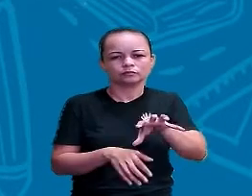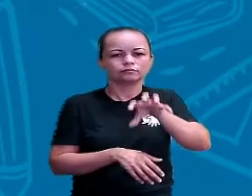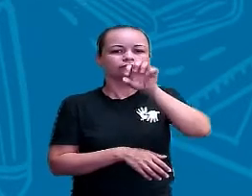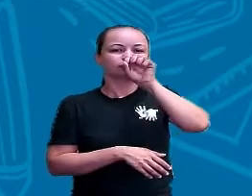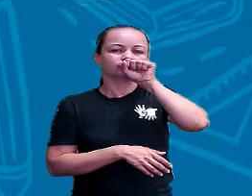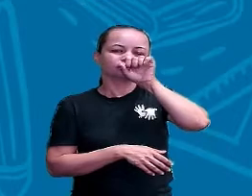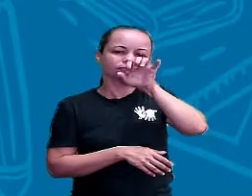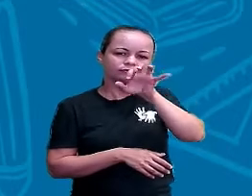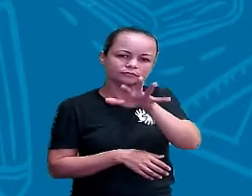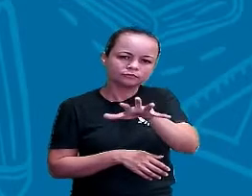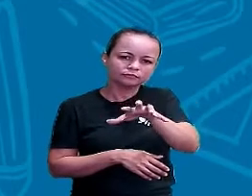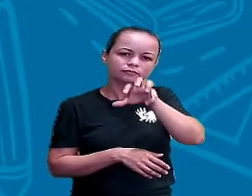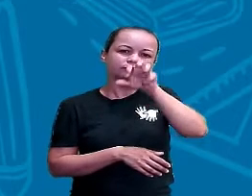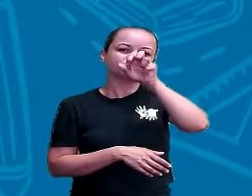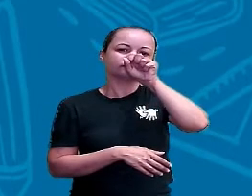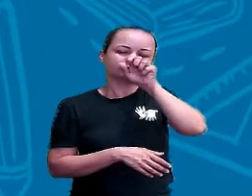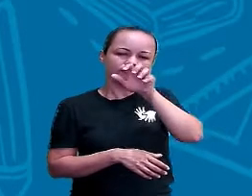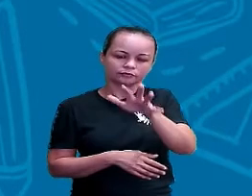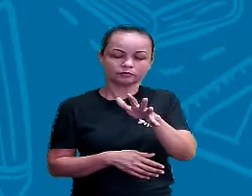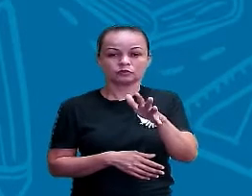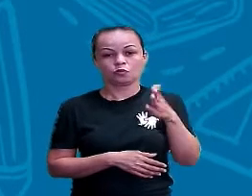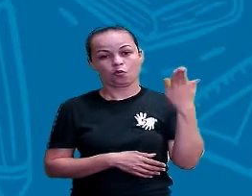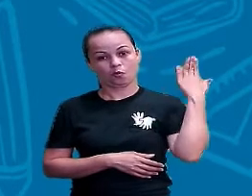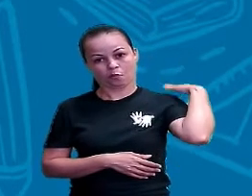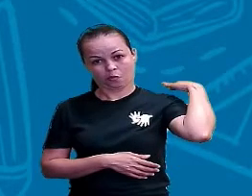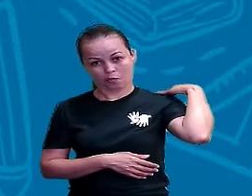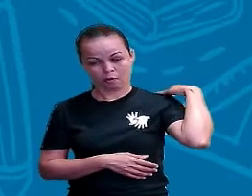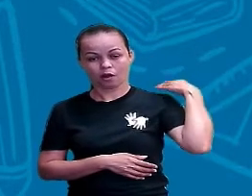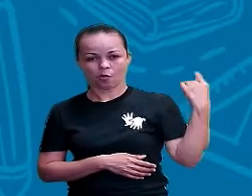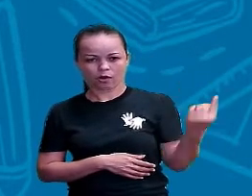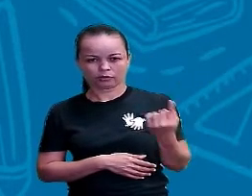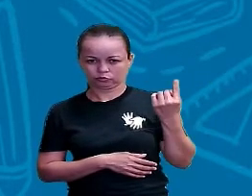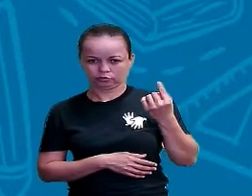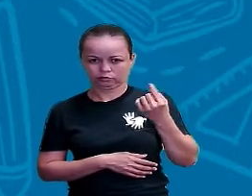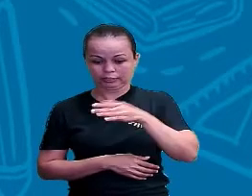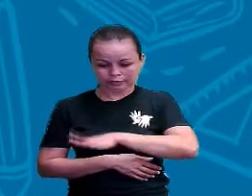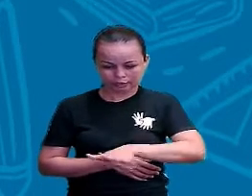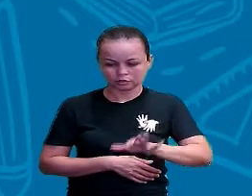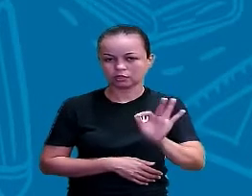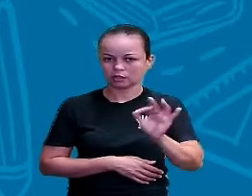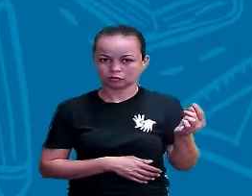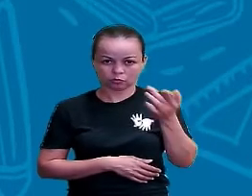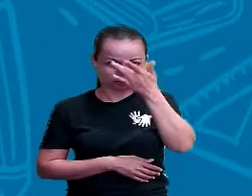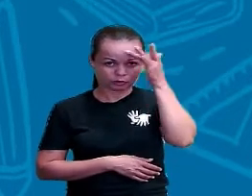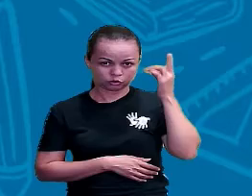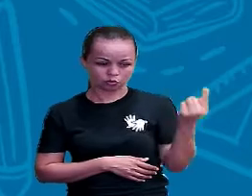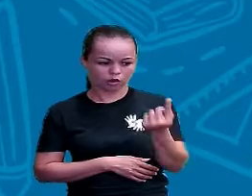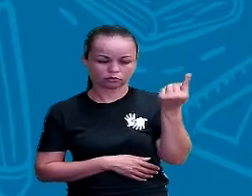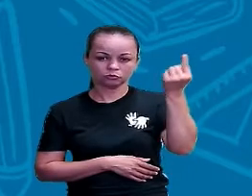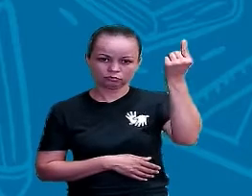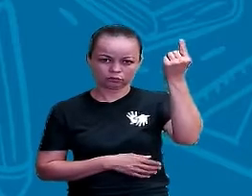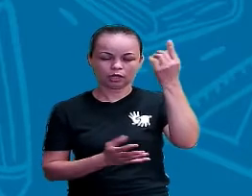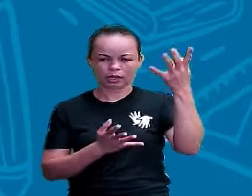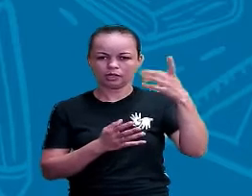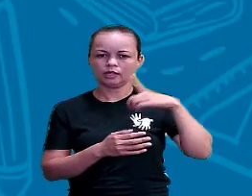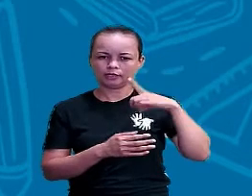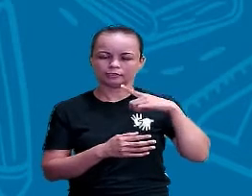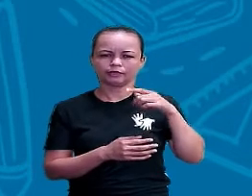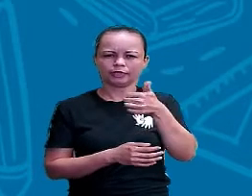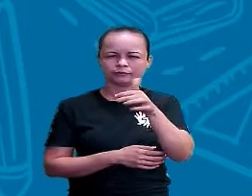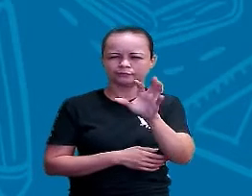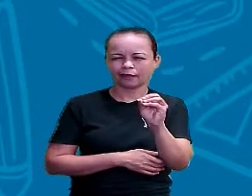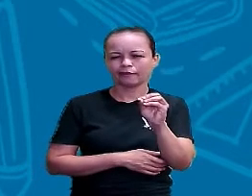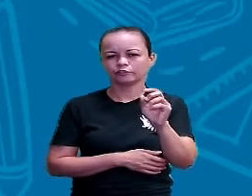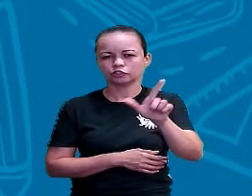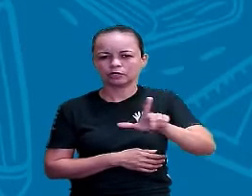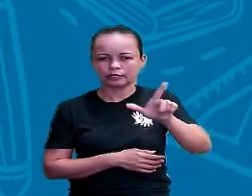expiração, o nosso pulmão, um pulmão adulto, né, não de uma criança, de um adulto, ele consegue aí transportar até 10